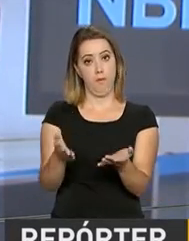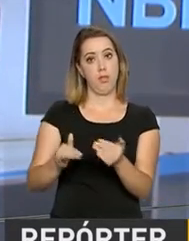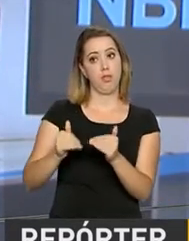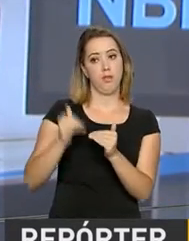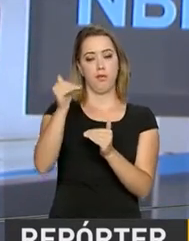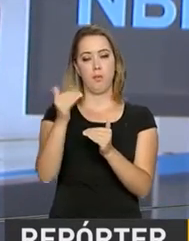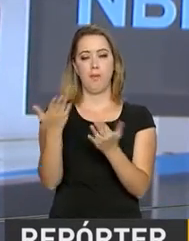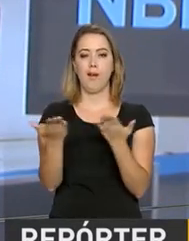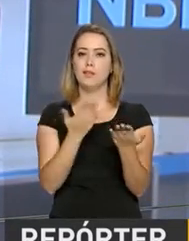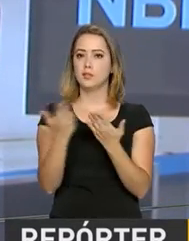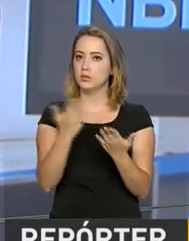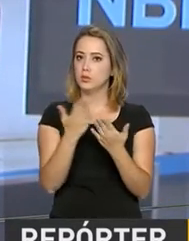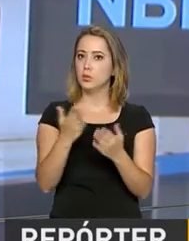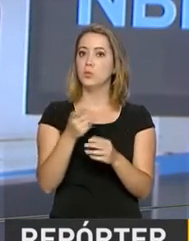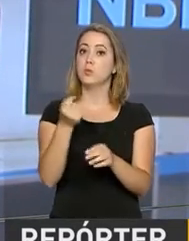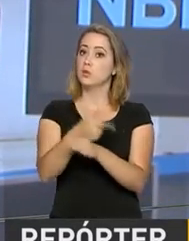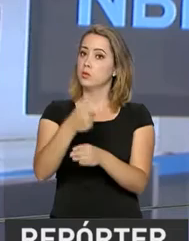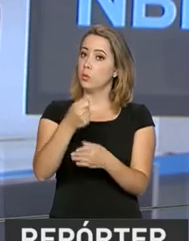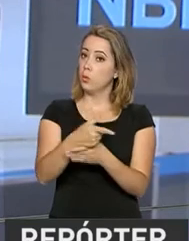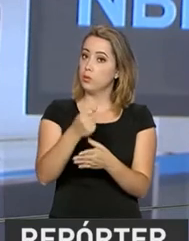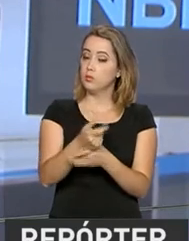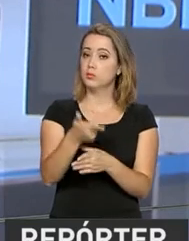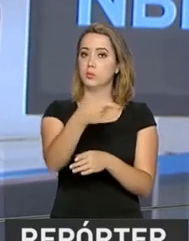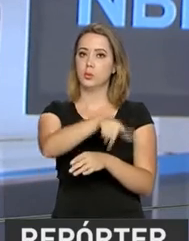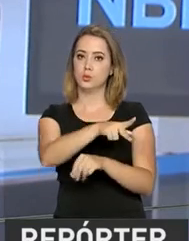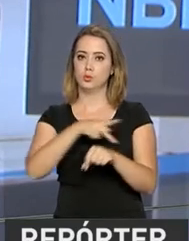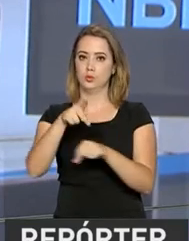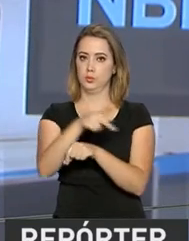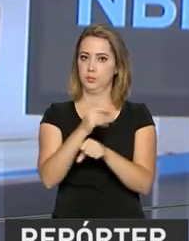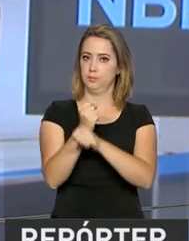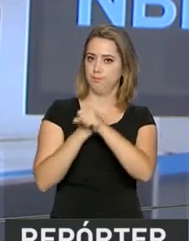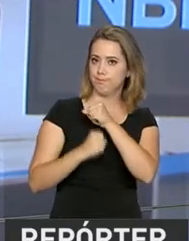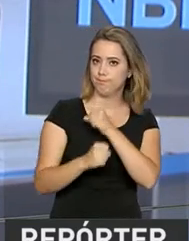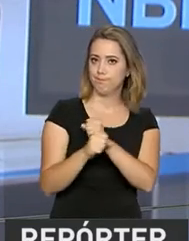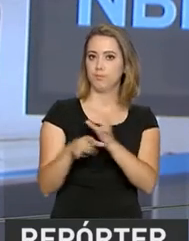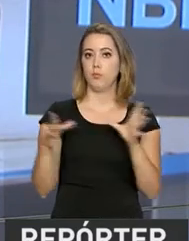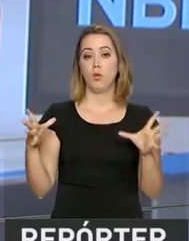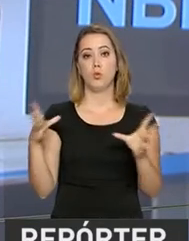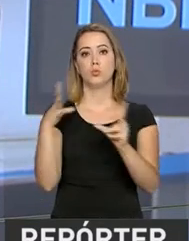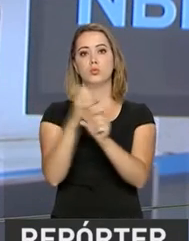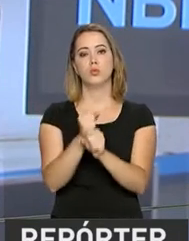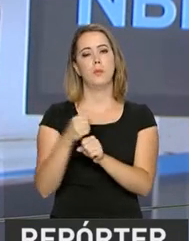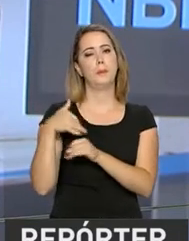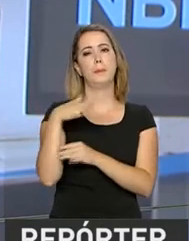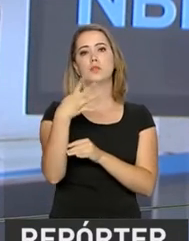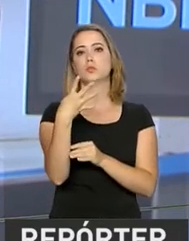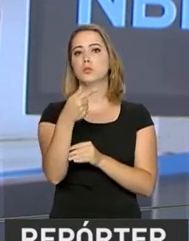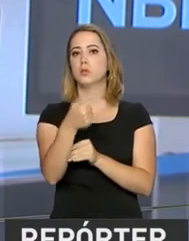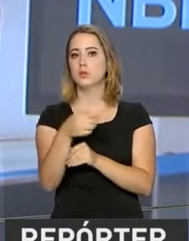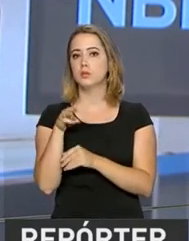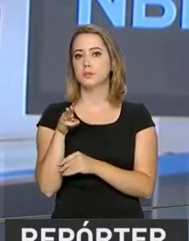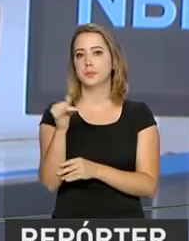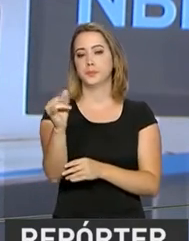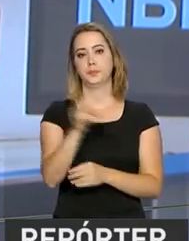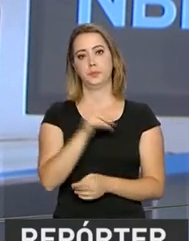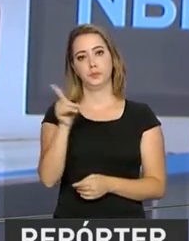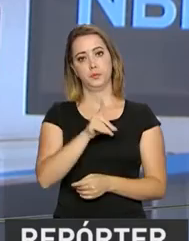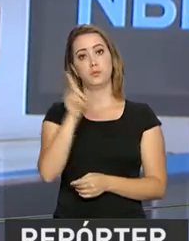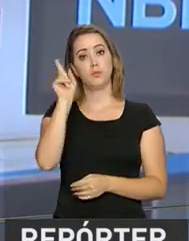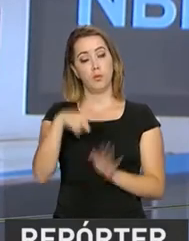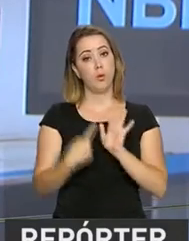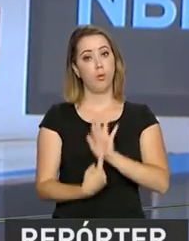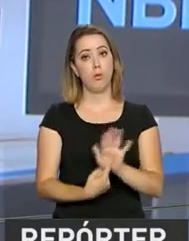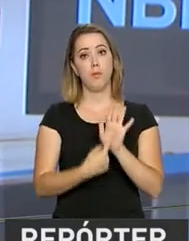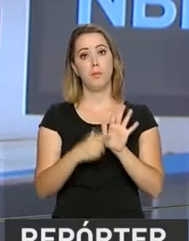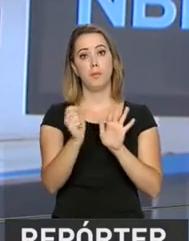em 2016 o saldo positivo foi de mais de 47 bilhões de dólares é o que mostra o resultado da balança